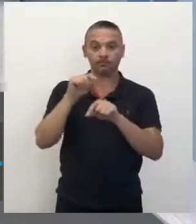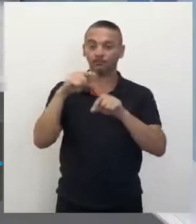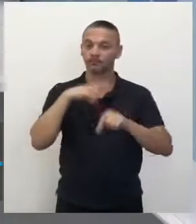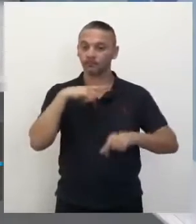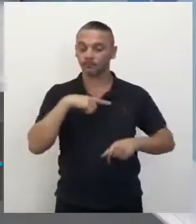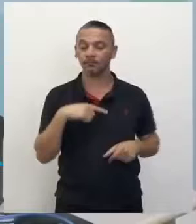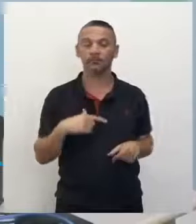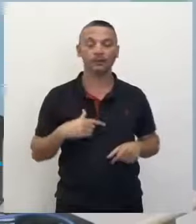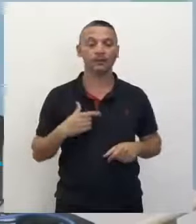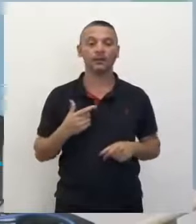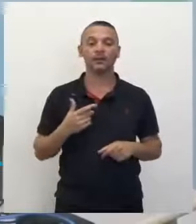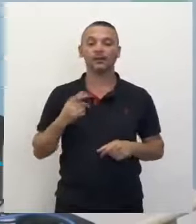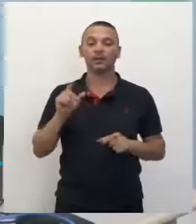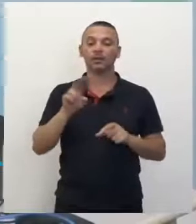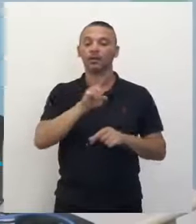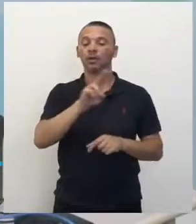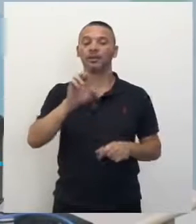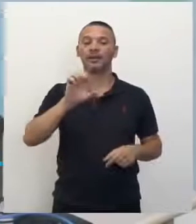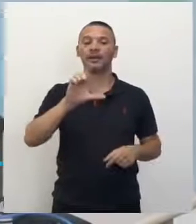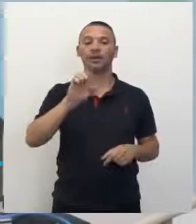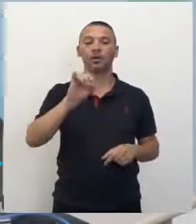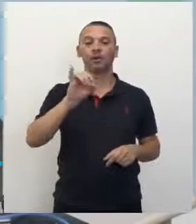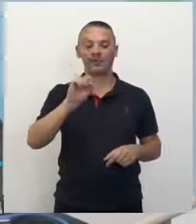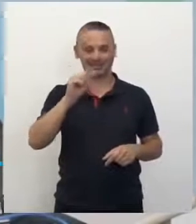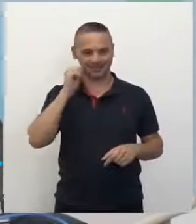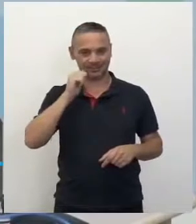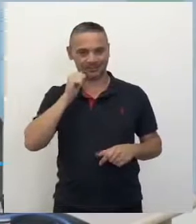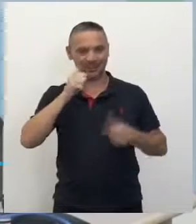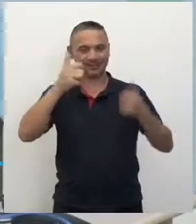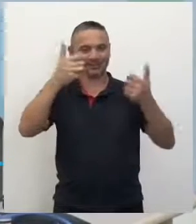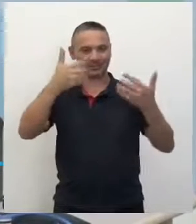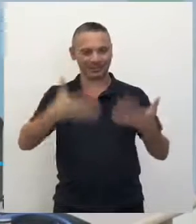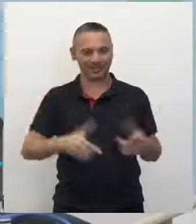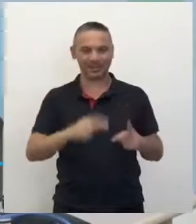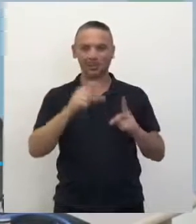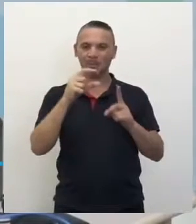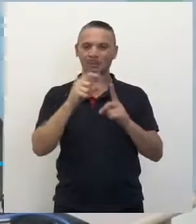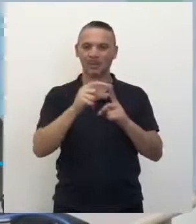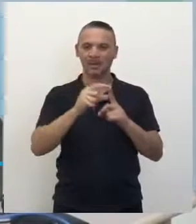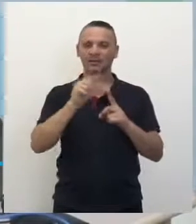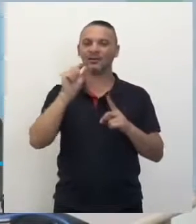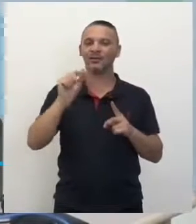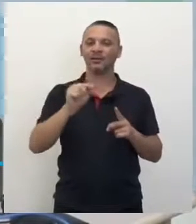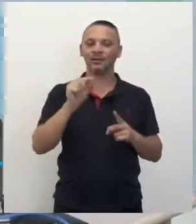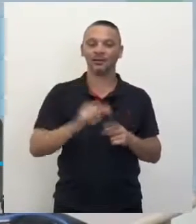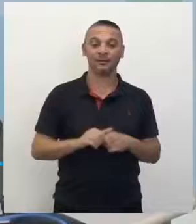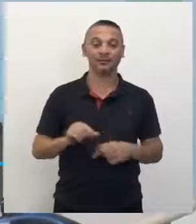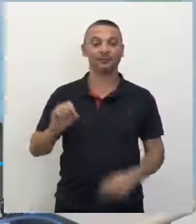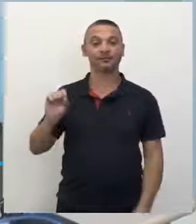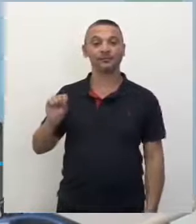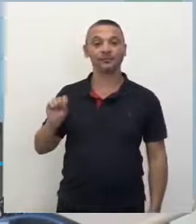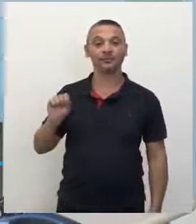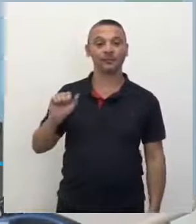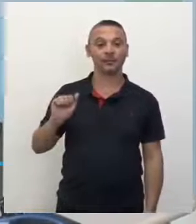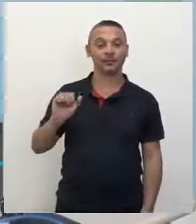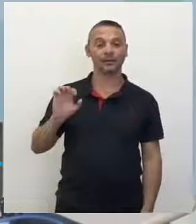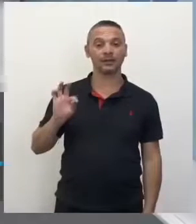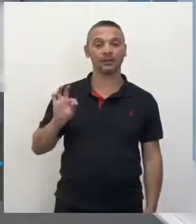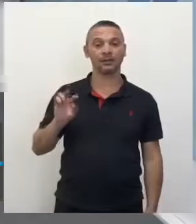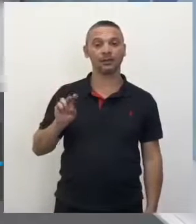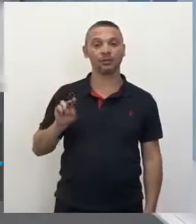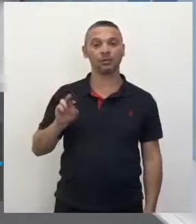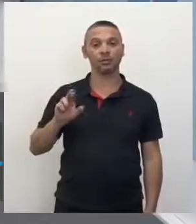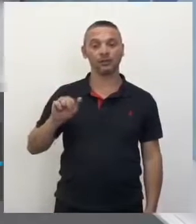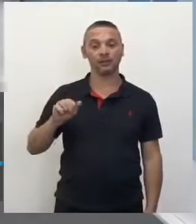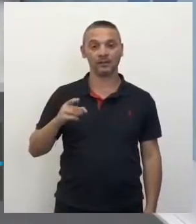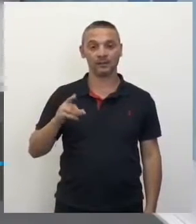né? Na tendência, que a Heloísa, acho que a Heloísa Natália trouxe aqui para a gente, essa palavra saturação, né, Edjoel? Olha, isso,